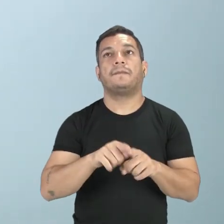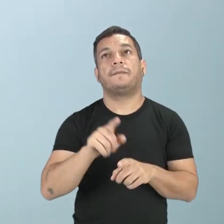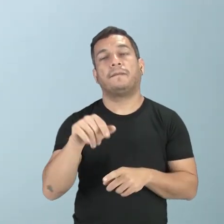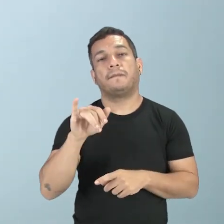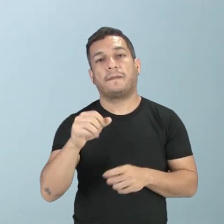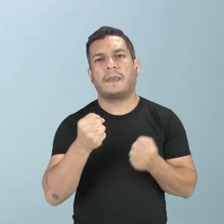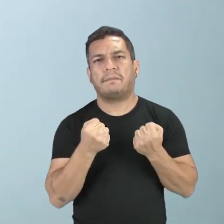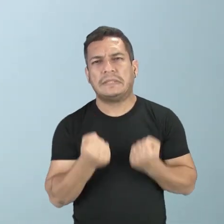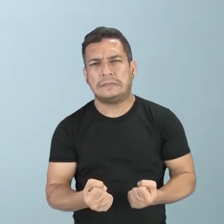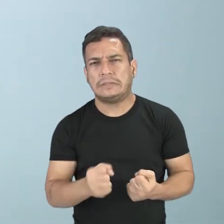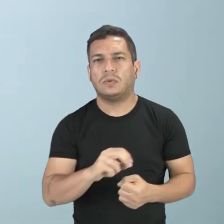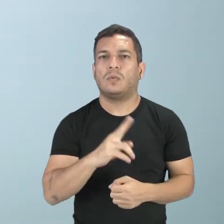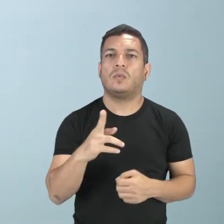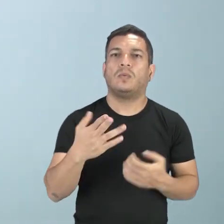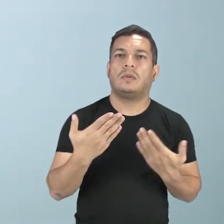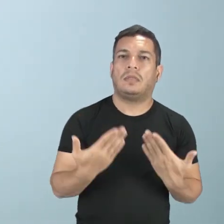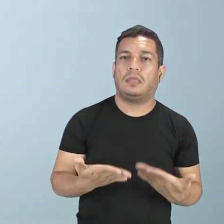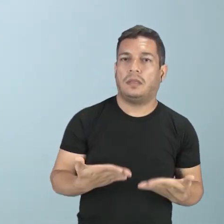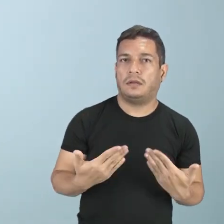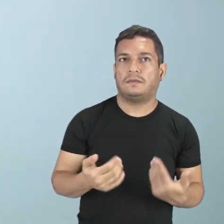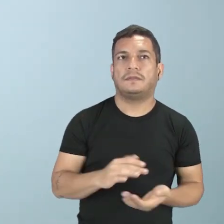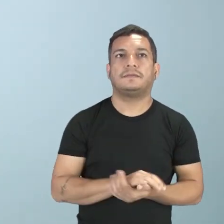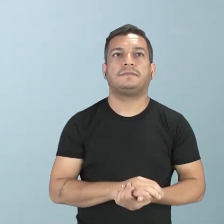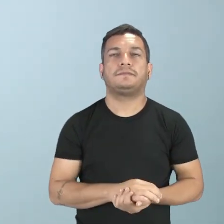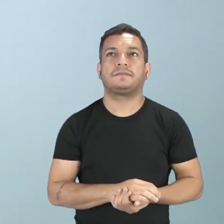material pesado ou um material leve.